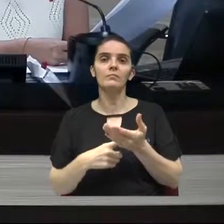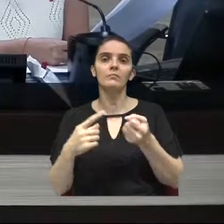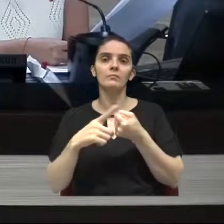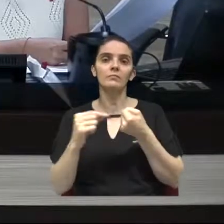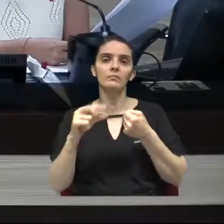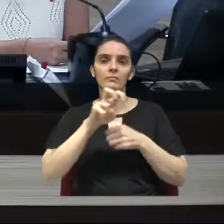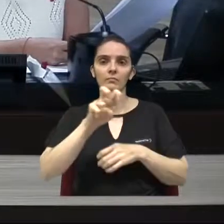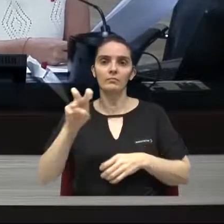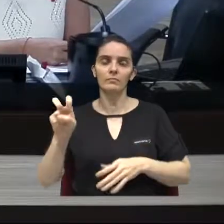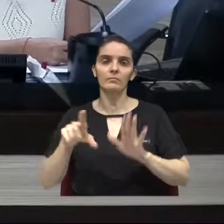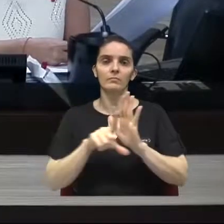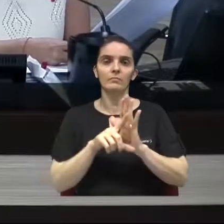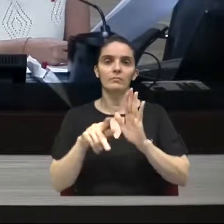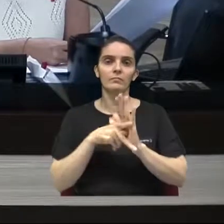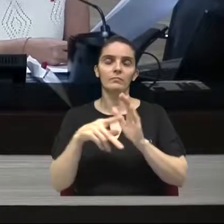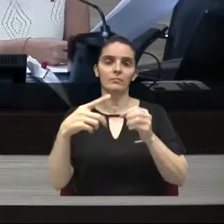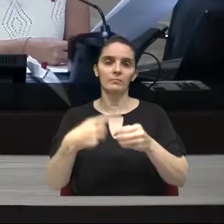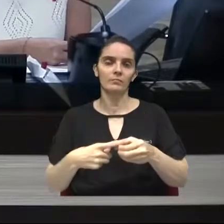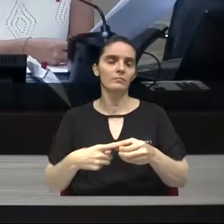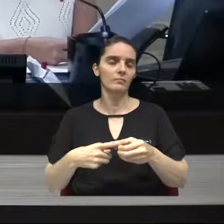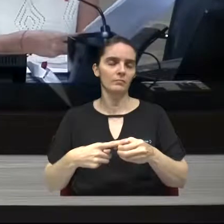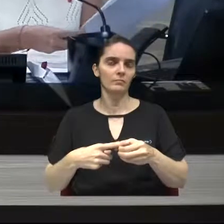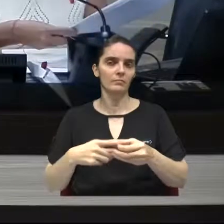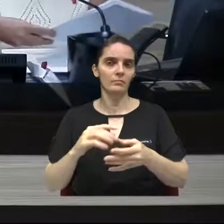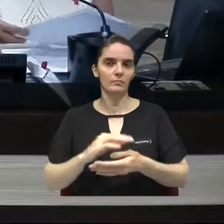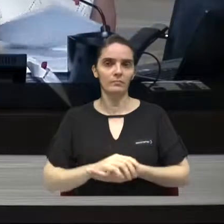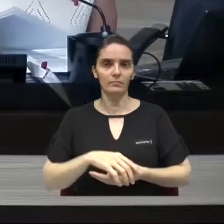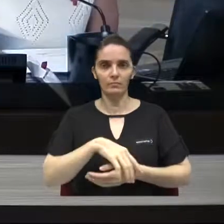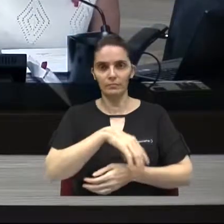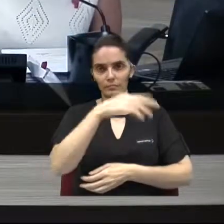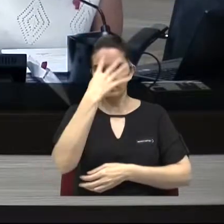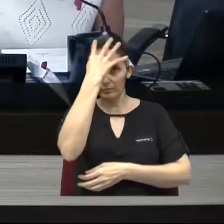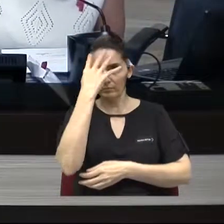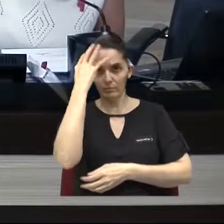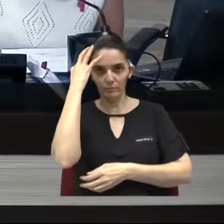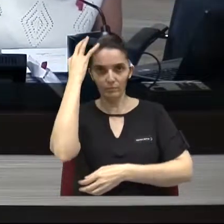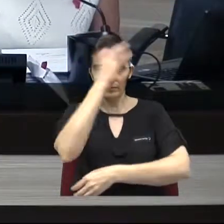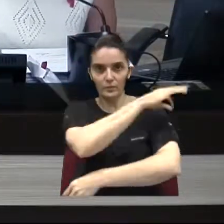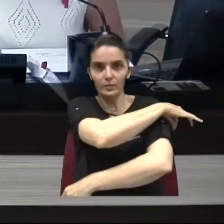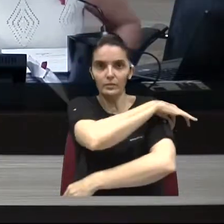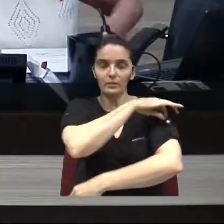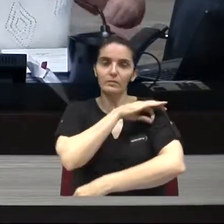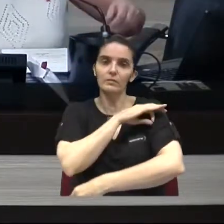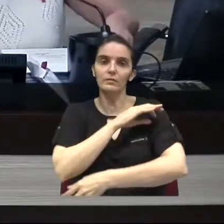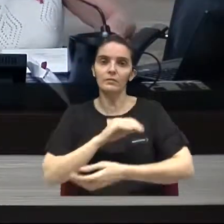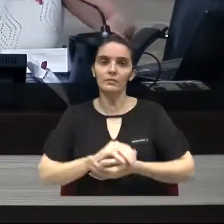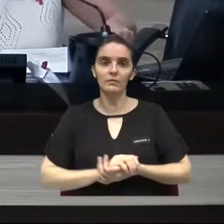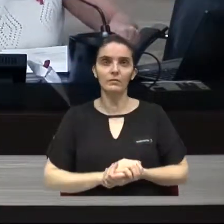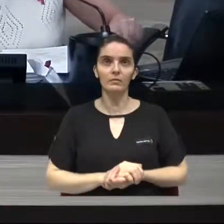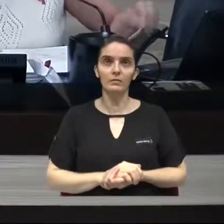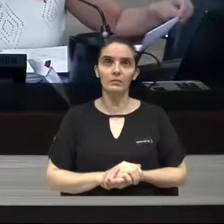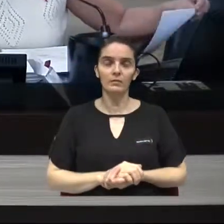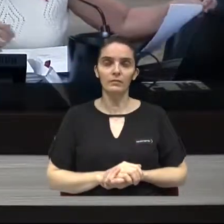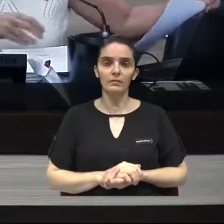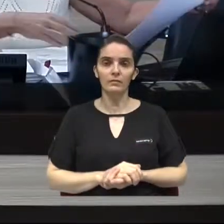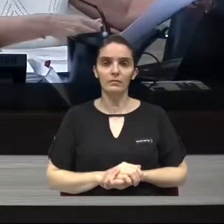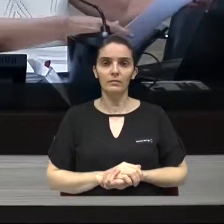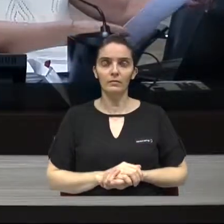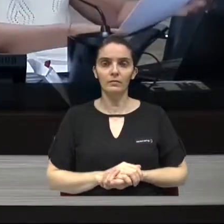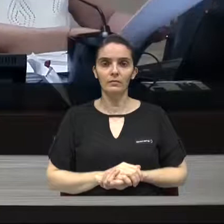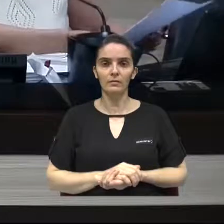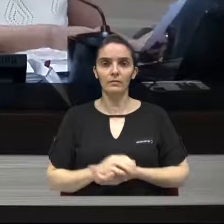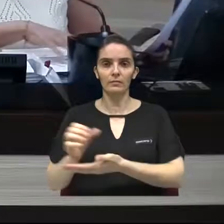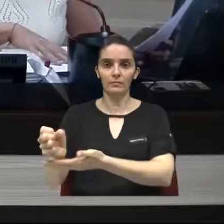artigo 55 da Lei Orgânica do Município. Mário Celso Botion, Prefeito Municipal. A